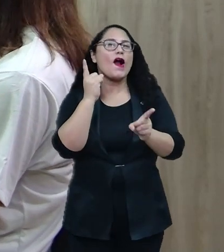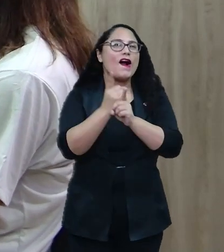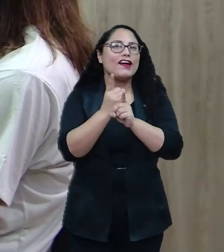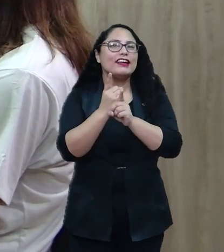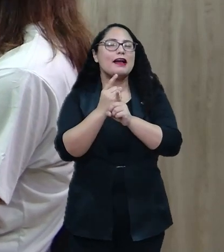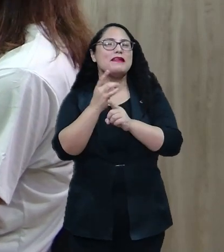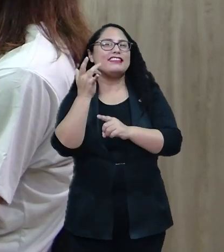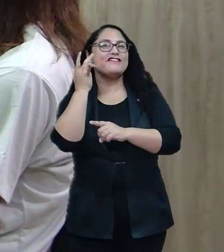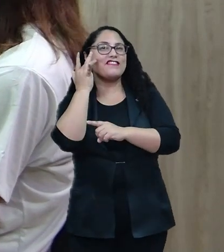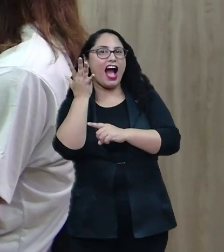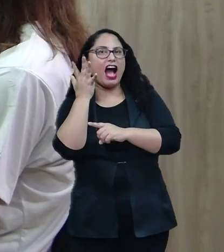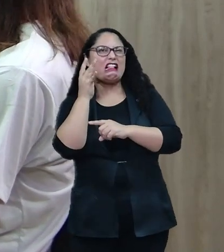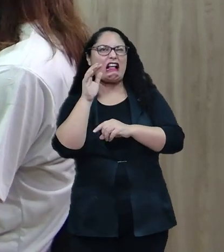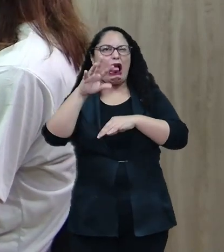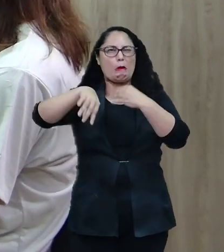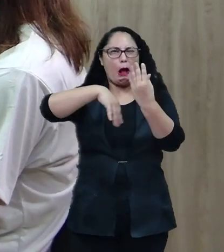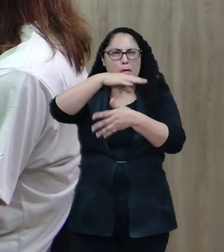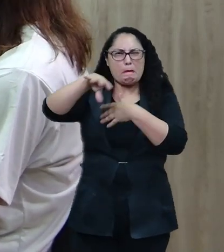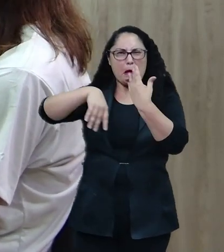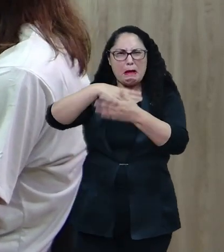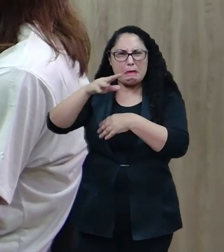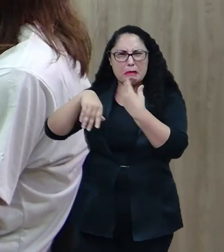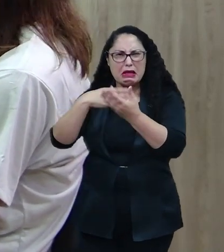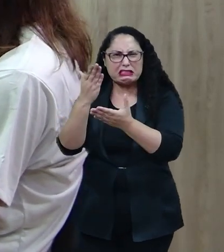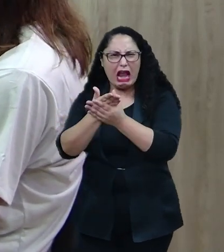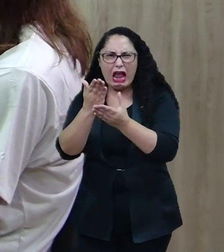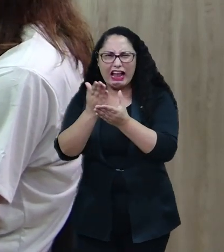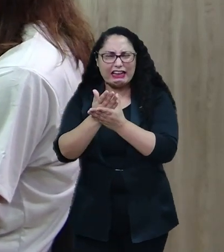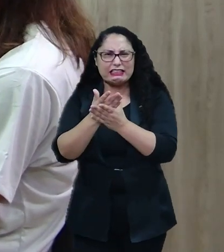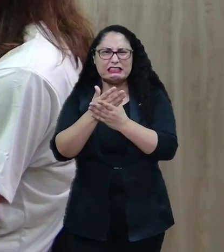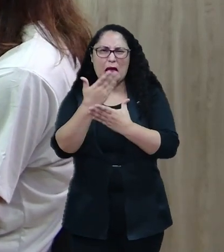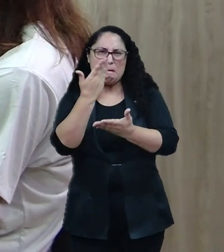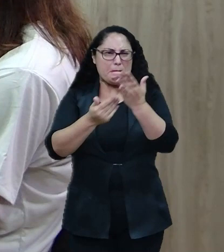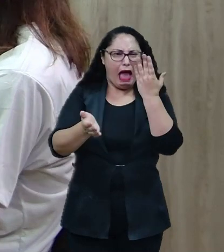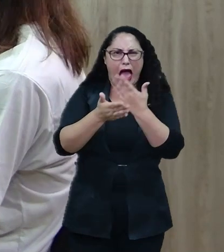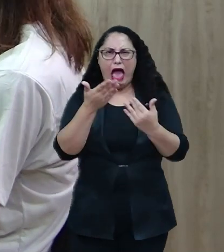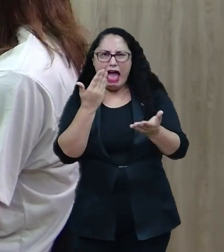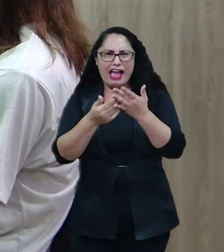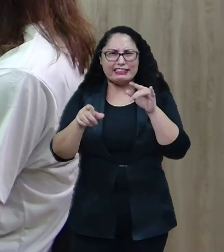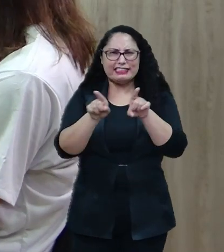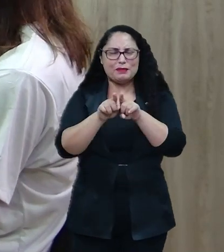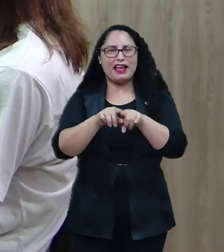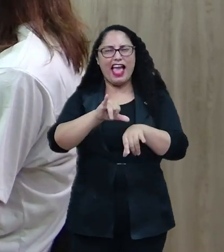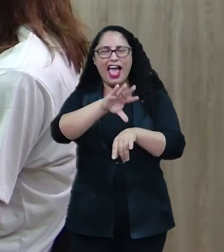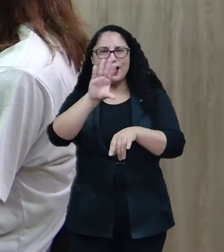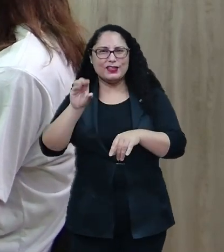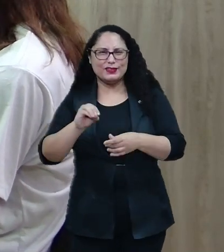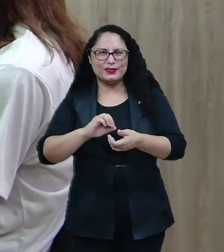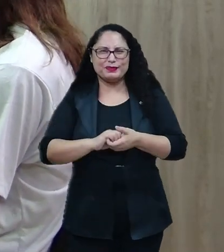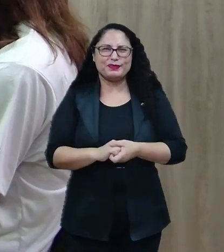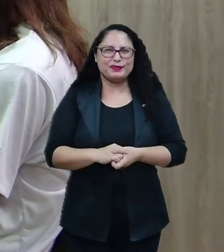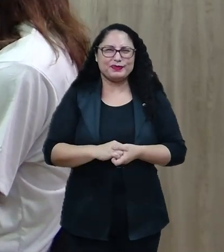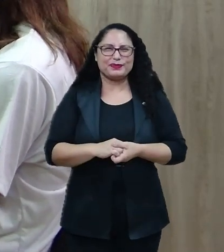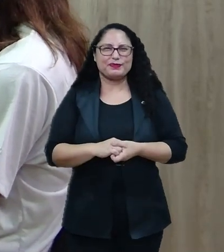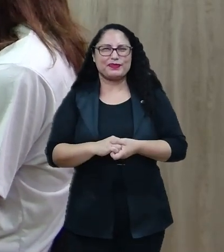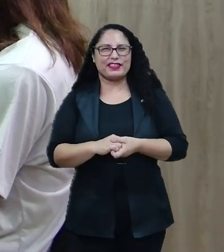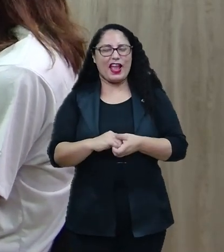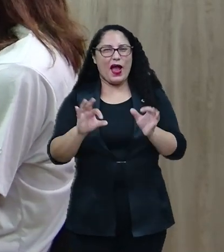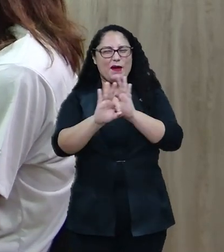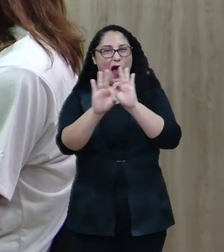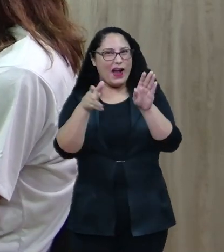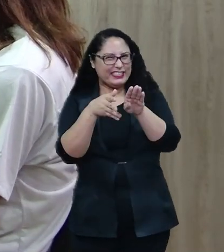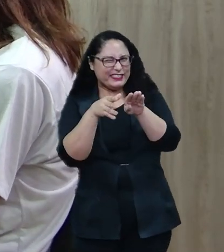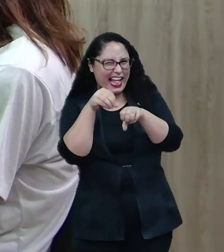É muito mais fácil do que tá aquela bagunça de arquivos, coisa se perde ali no meio, então é isso. Anderson deu uma ótima